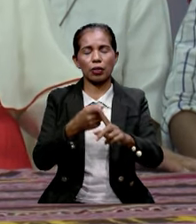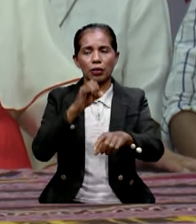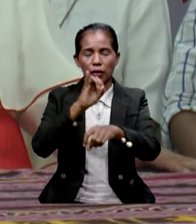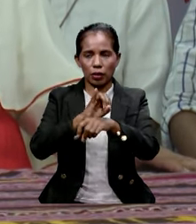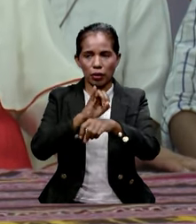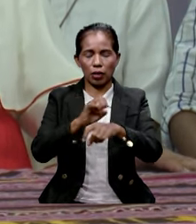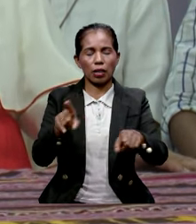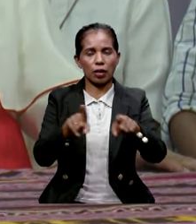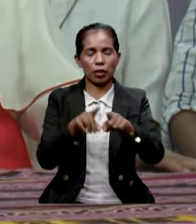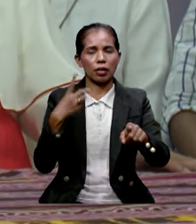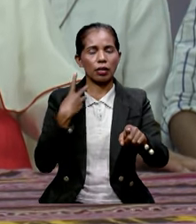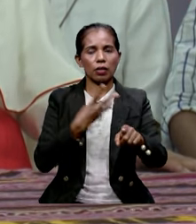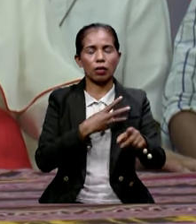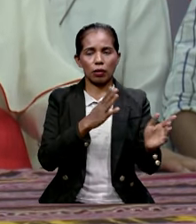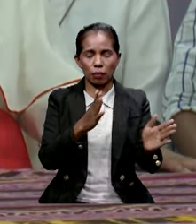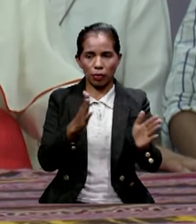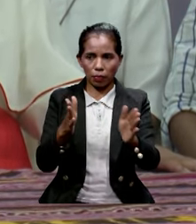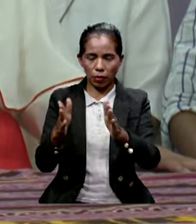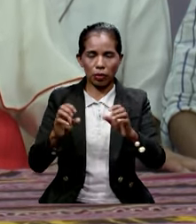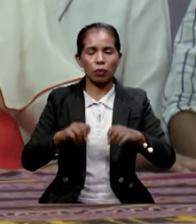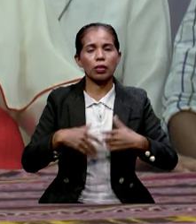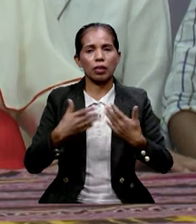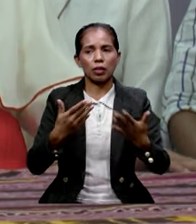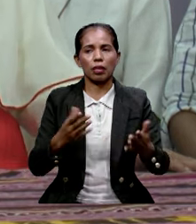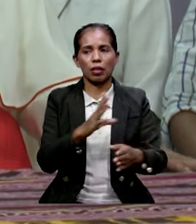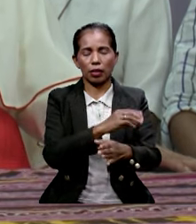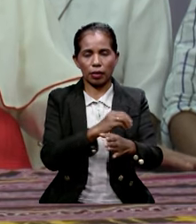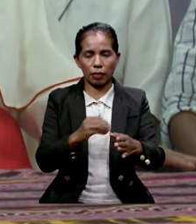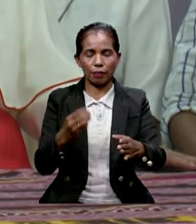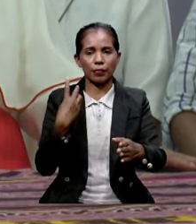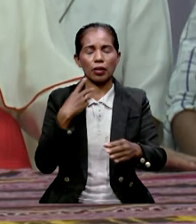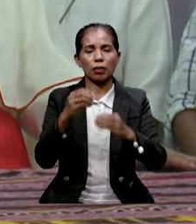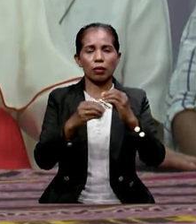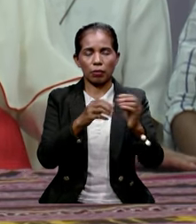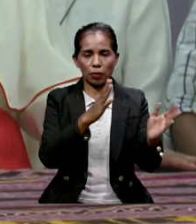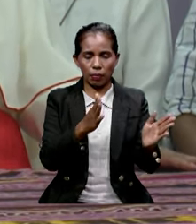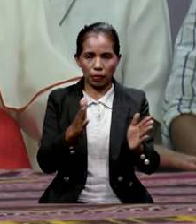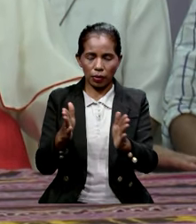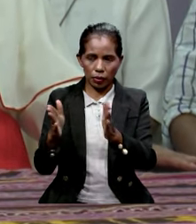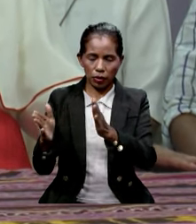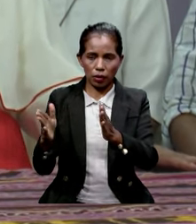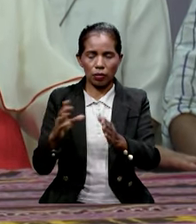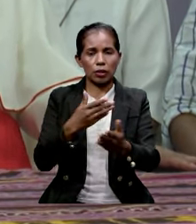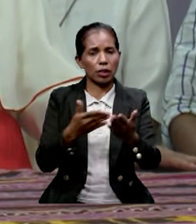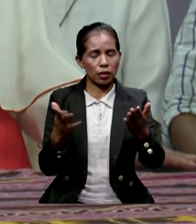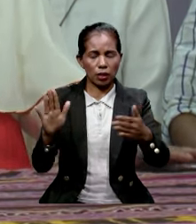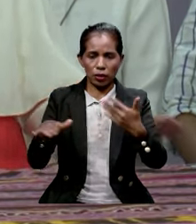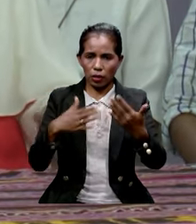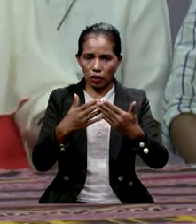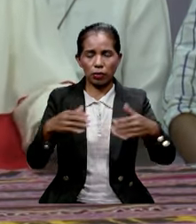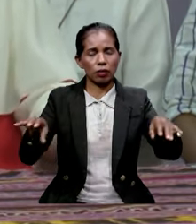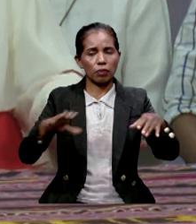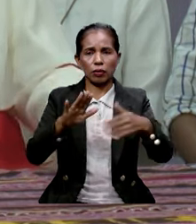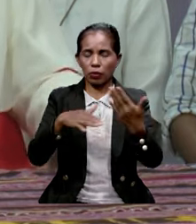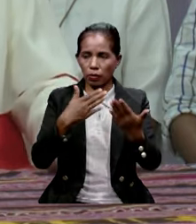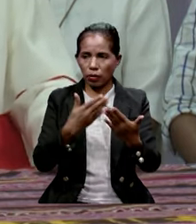ana sai ta boto su kana preparação la uinsa los doni quando a preparação logística, na preparação, ir a